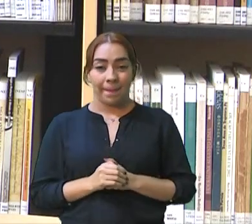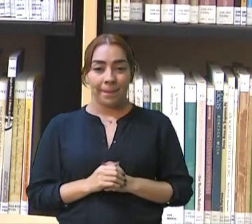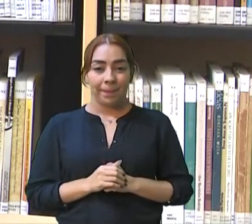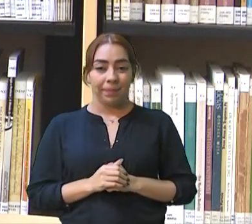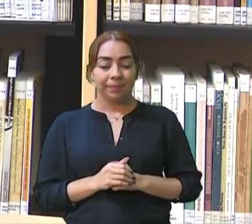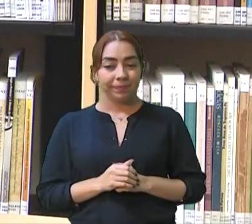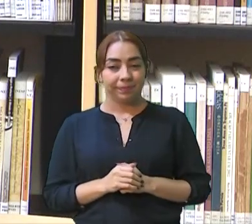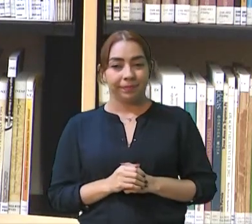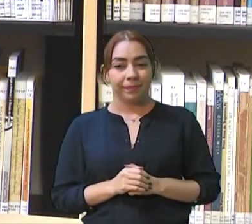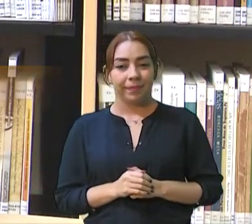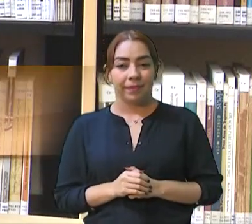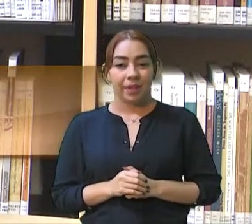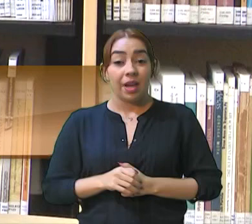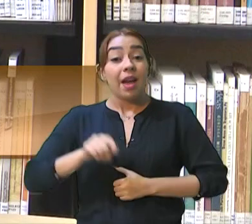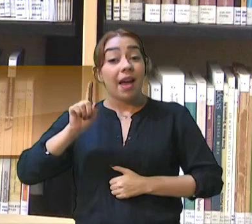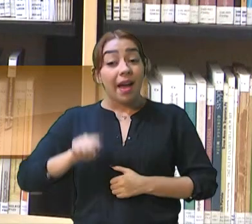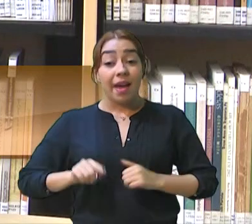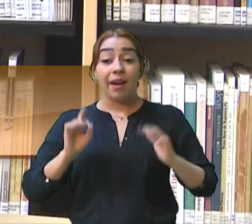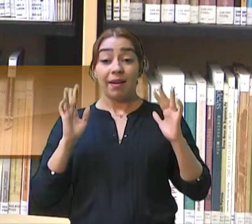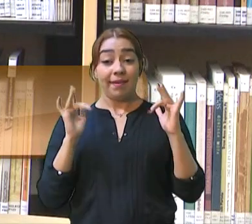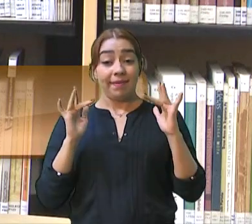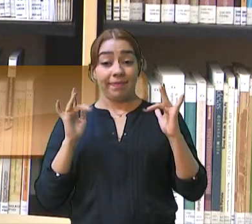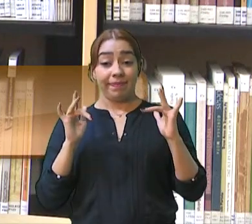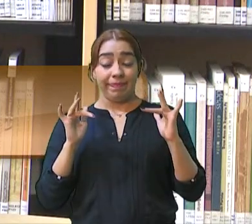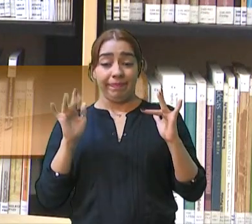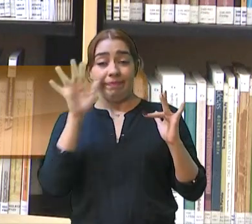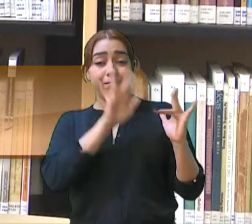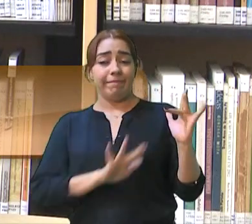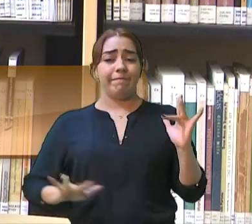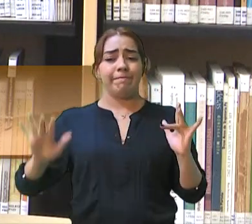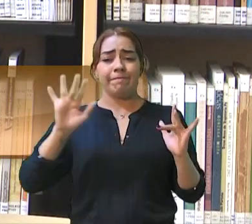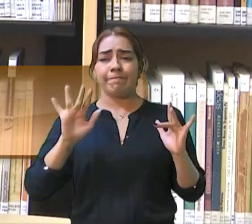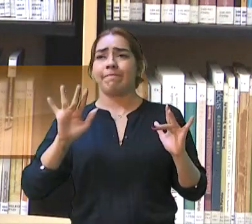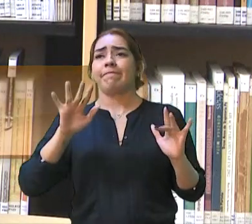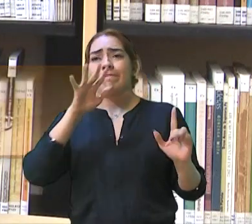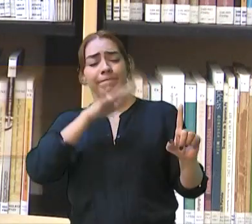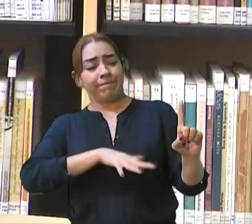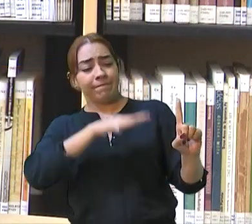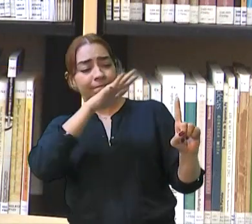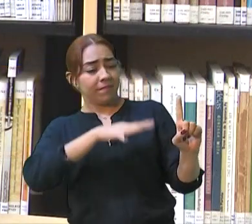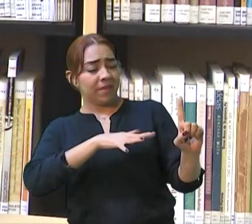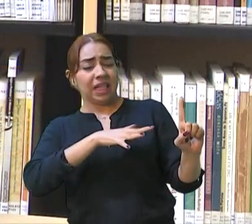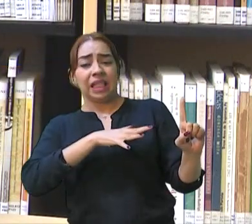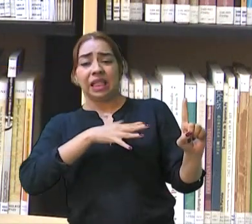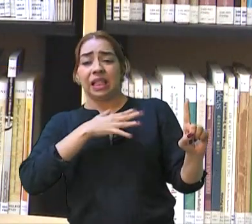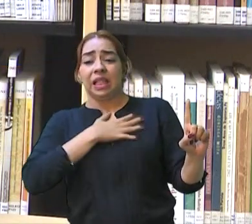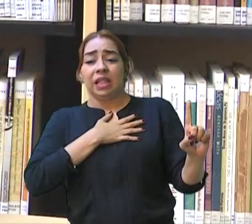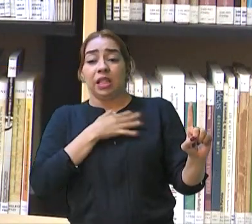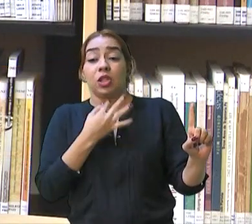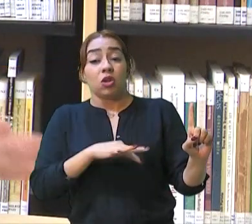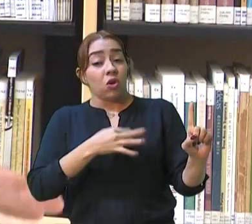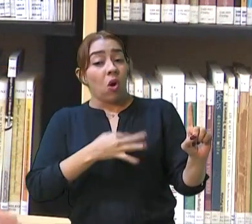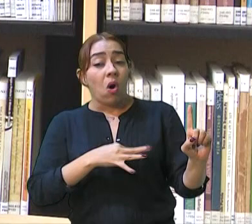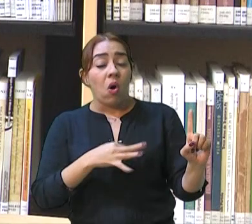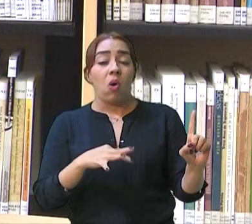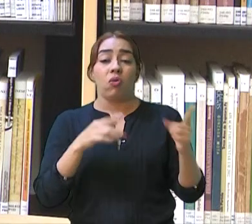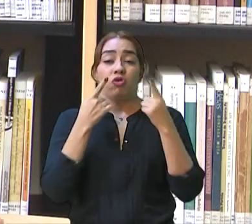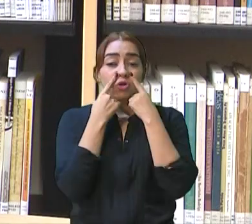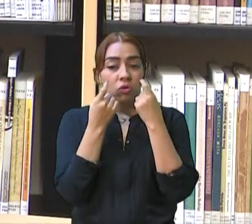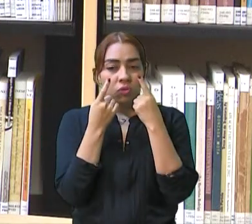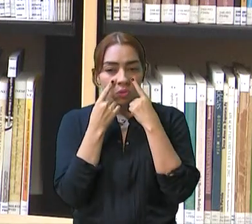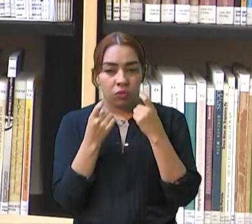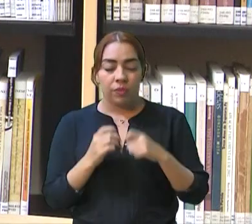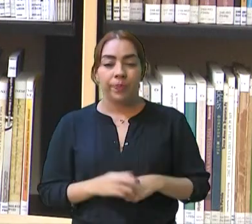mataram a namorada de uma geração inteira, e que ficou muito abalada. Aí o que aconteceu? A minha pesquisa